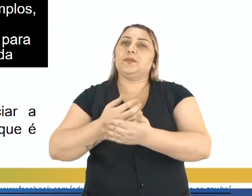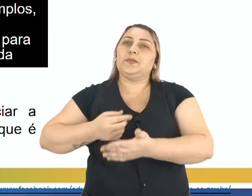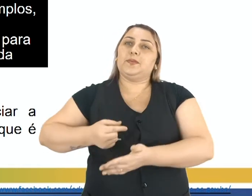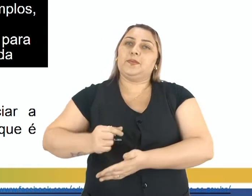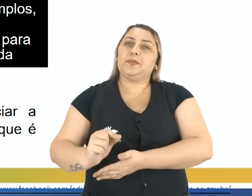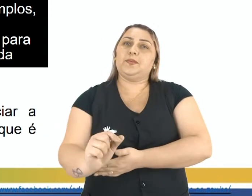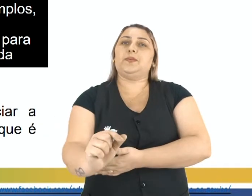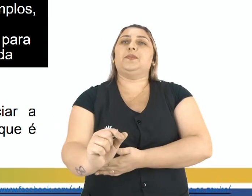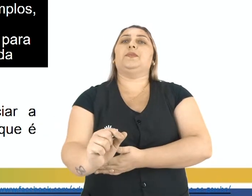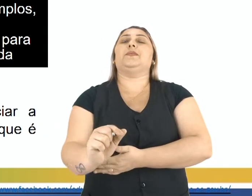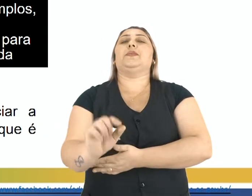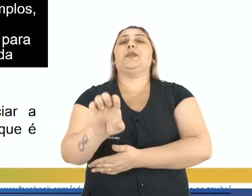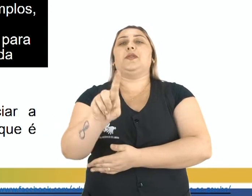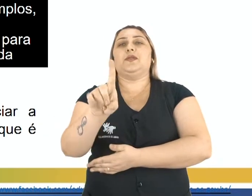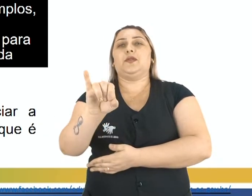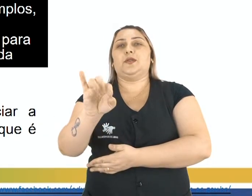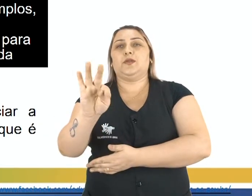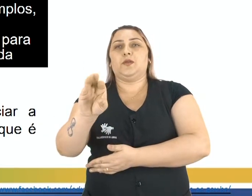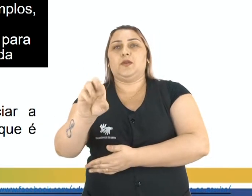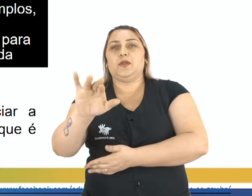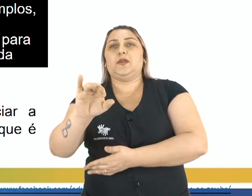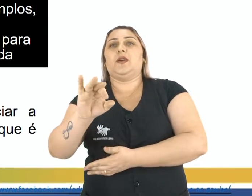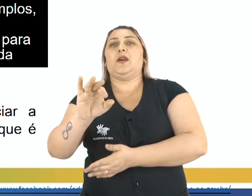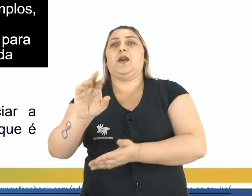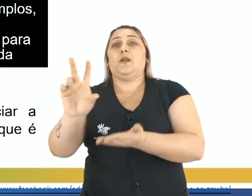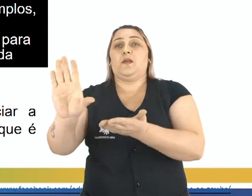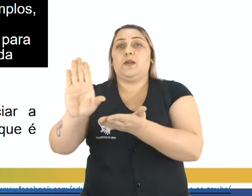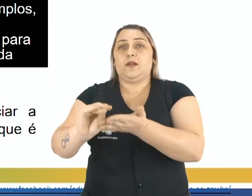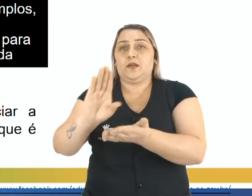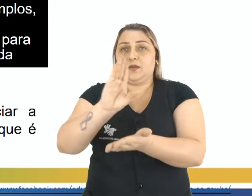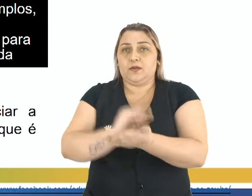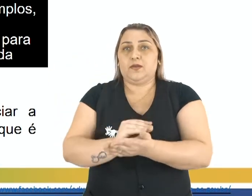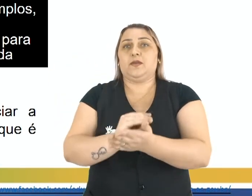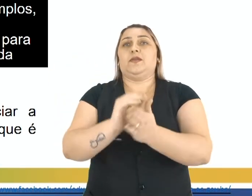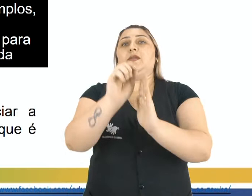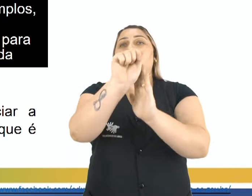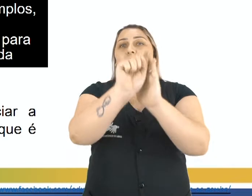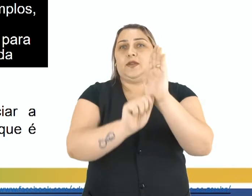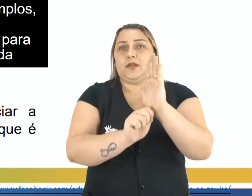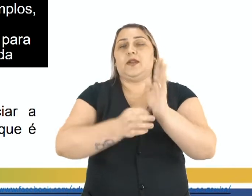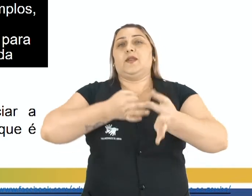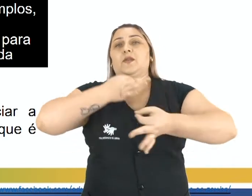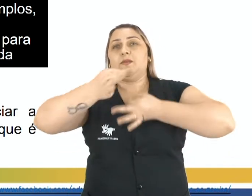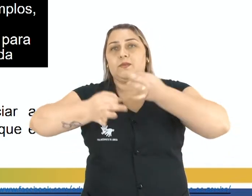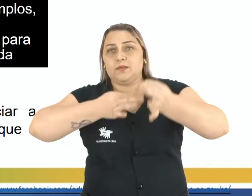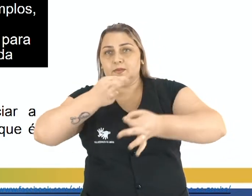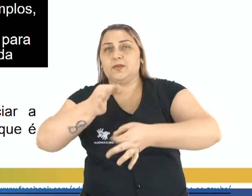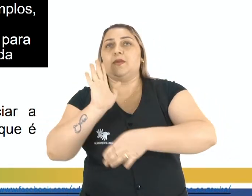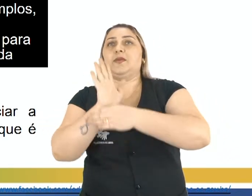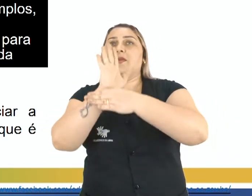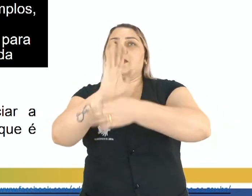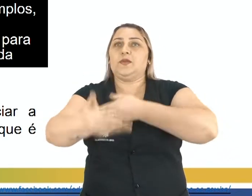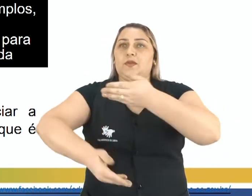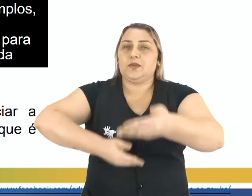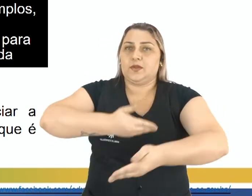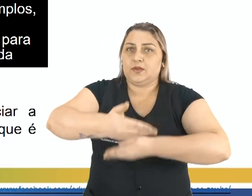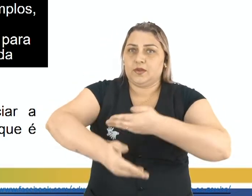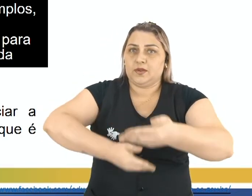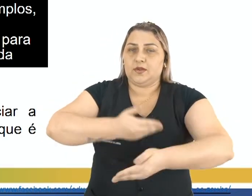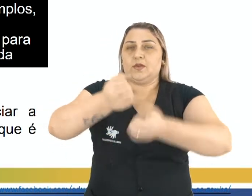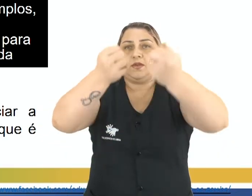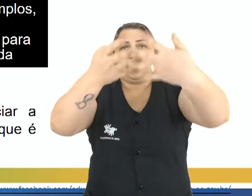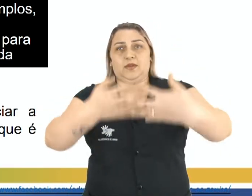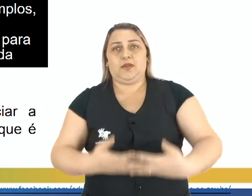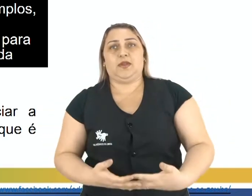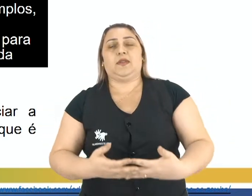desse ano, os editoriais, artigo de opinião, as redações opinativas, defende as relações discursivas